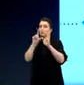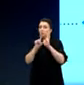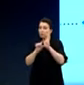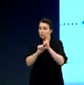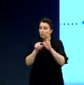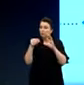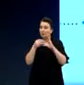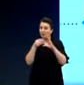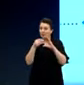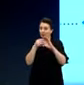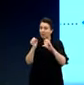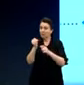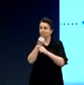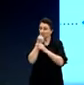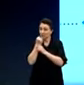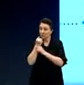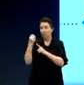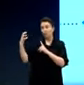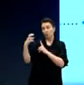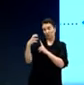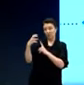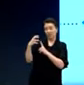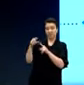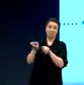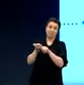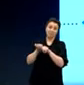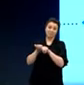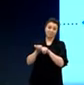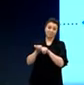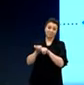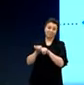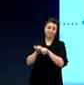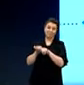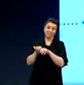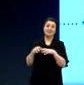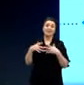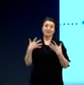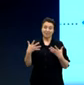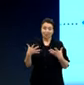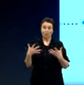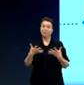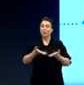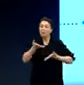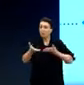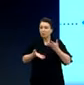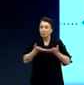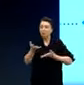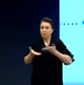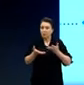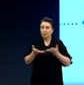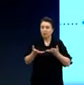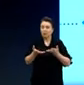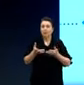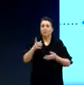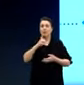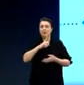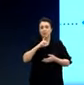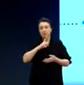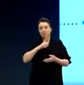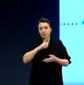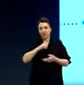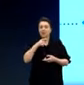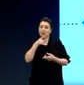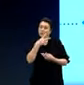vai reduzir o ataque também. Infelizmente, é assim que é esse tratamento com imunossupressores. Infelizmente e infelizmente, né? Tem esses